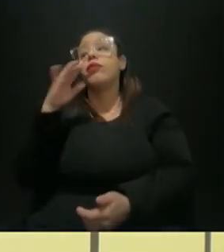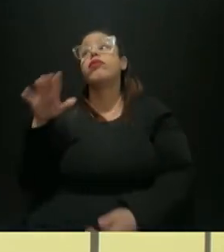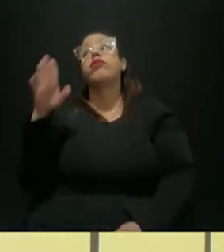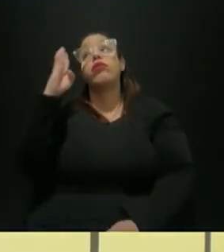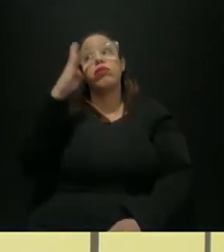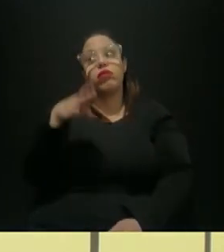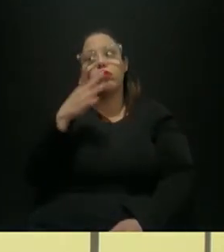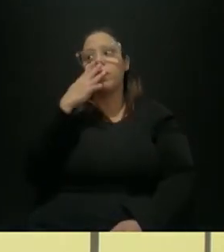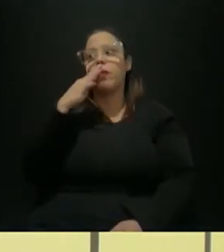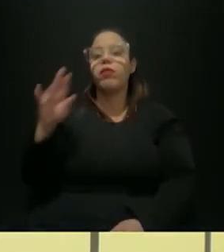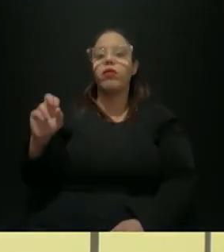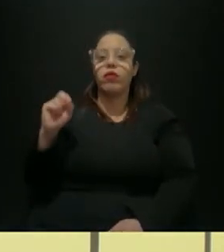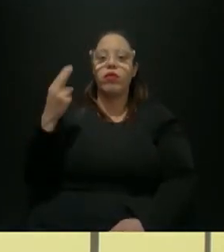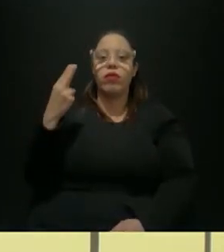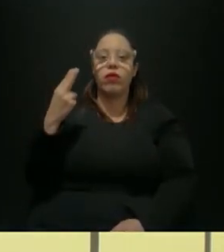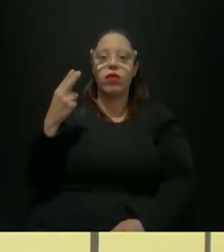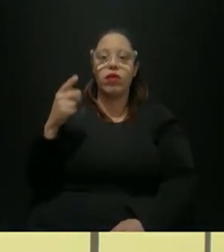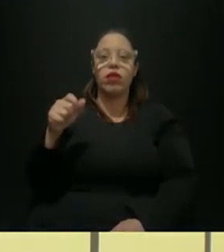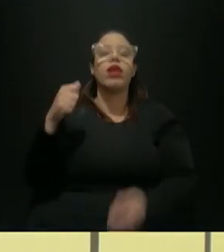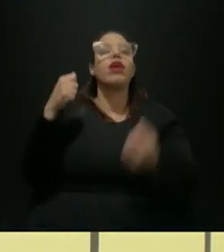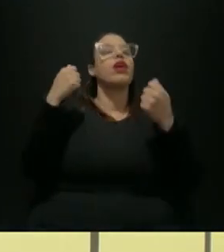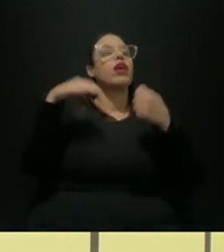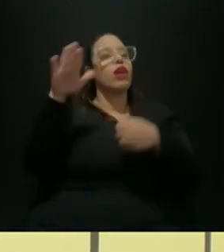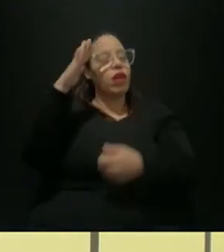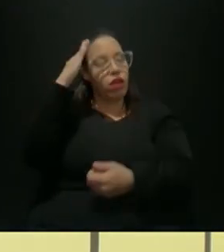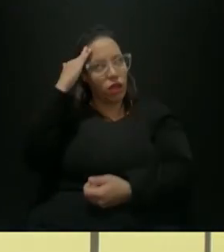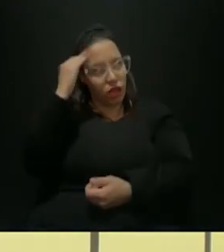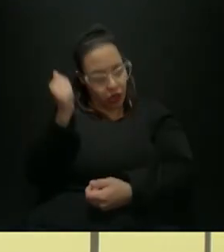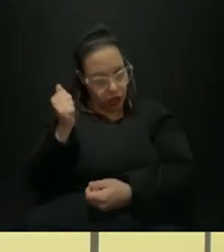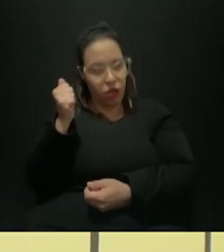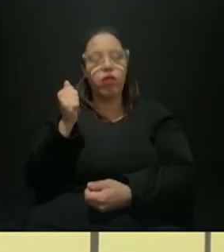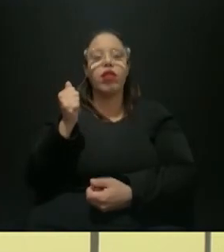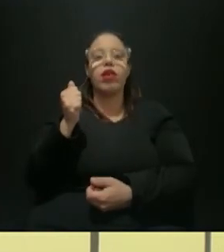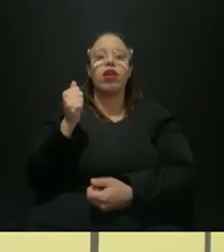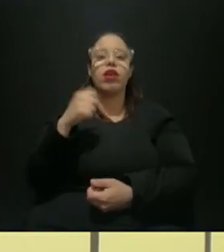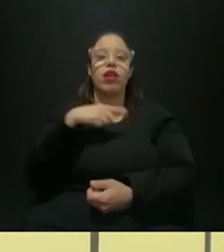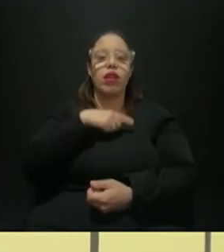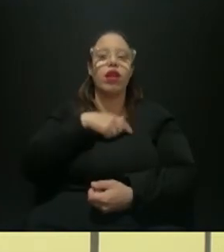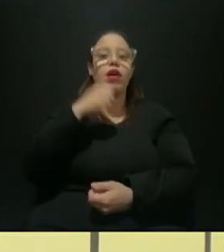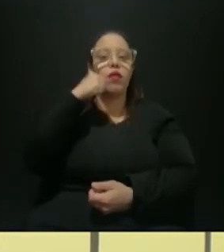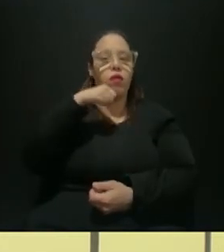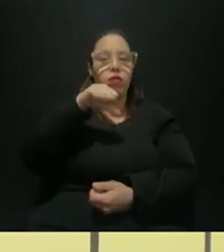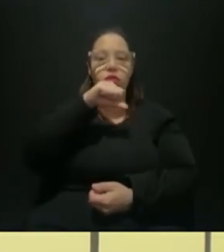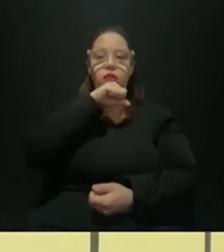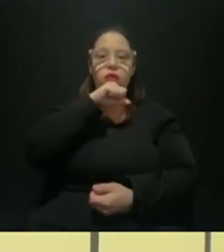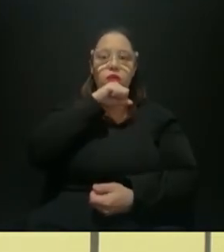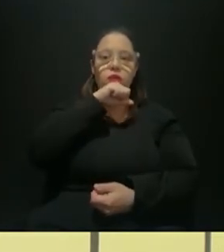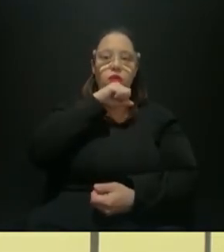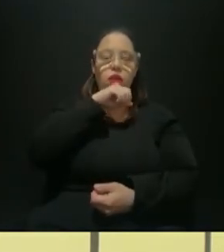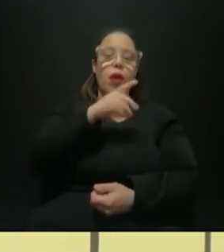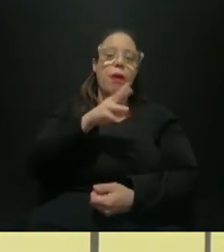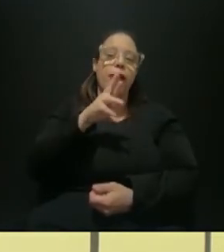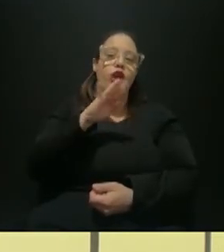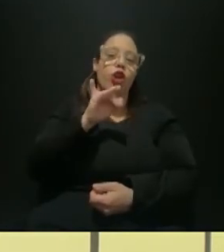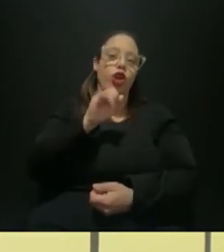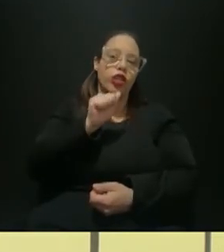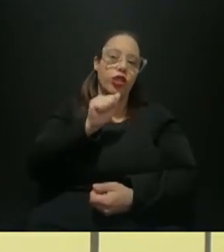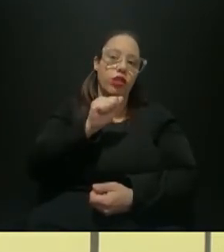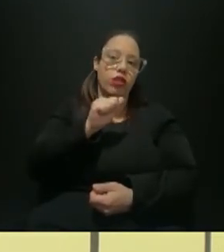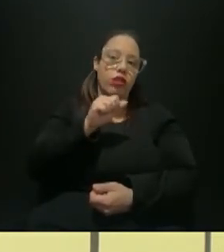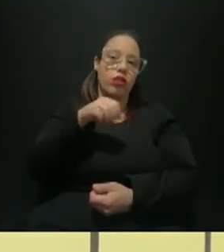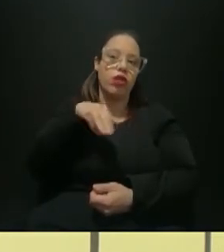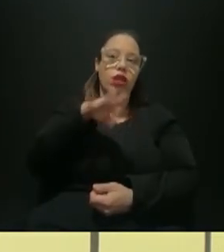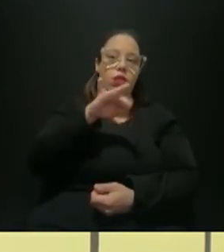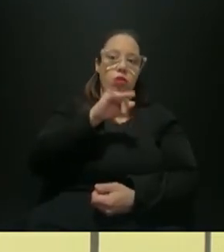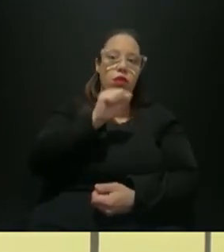a chamar, mas eles sabem. Eles sabem que eles têm a mãe de origem, né, a mãe biológica, que é a Maria, por exemplo, que é a mãe que